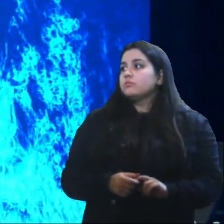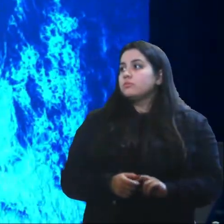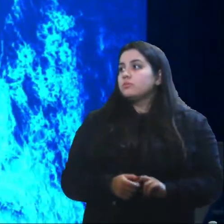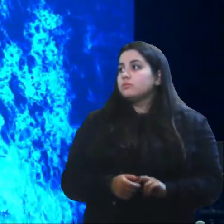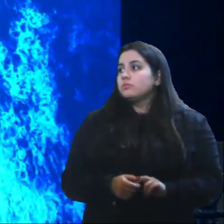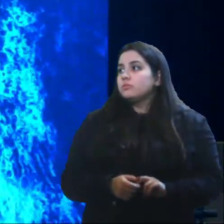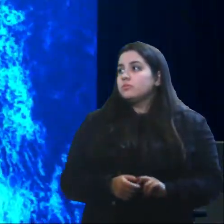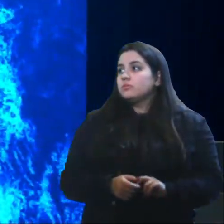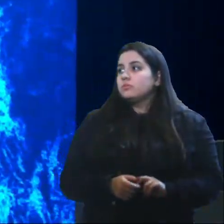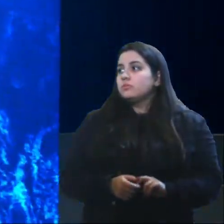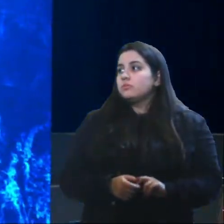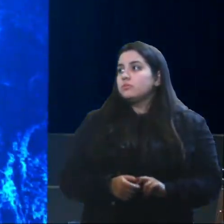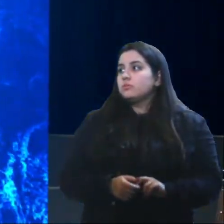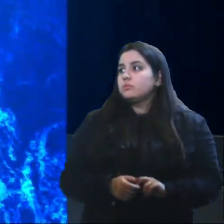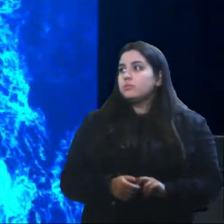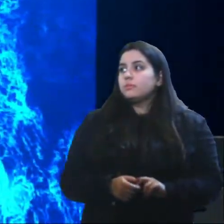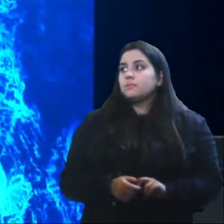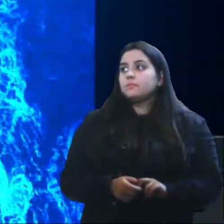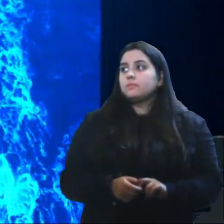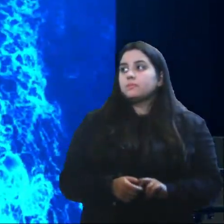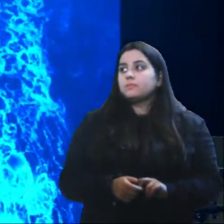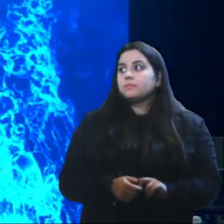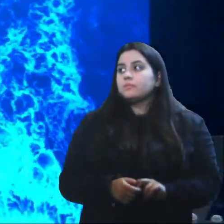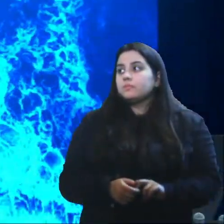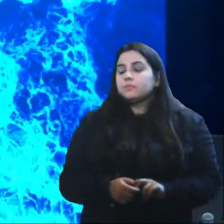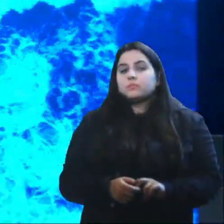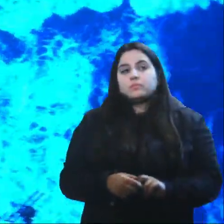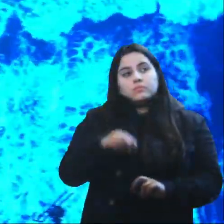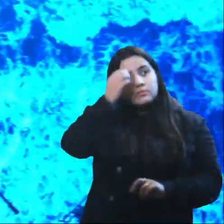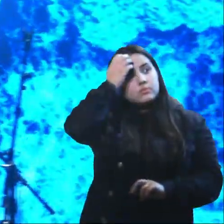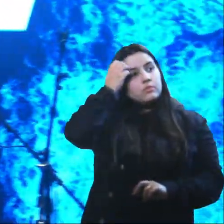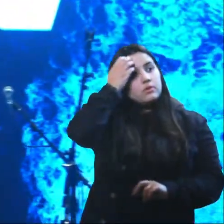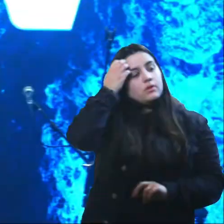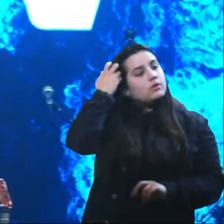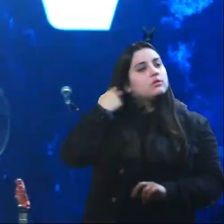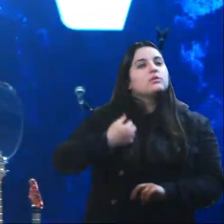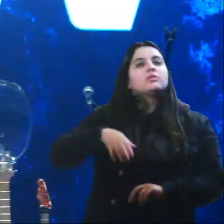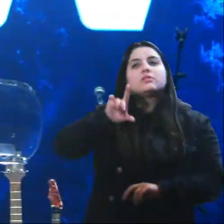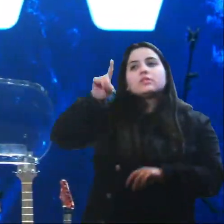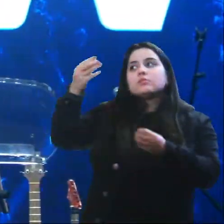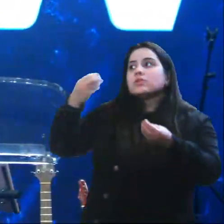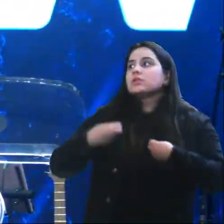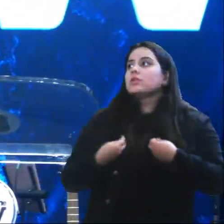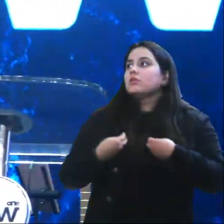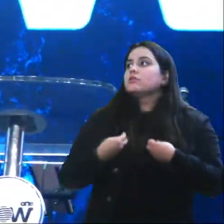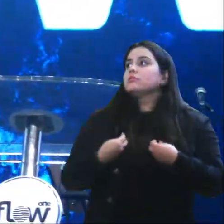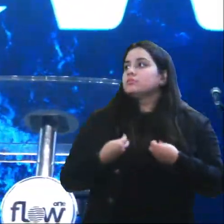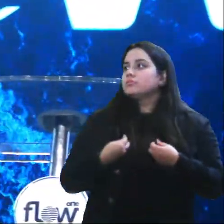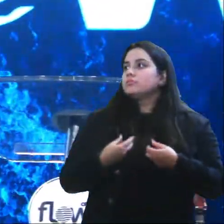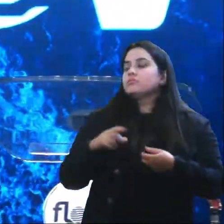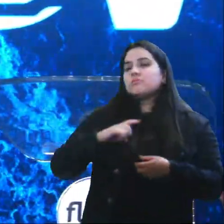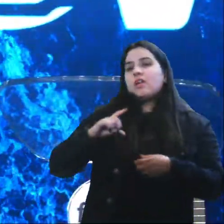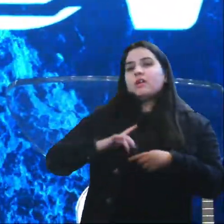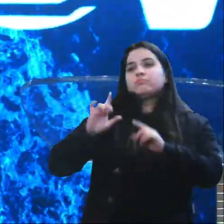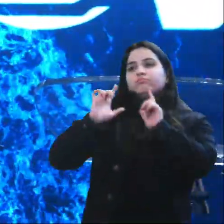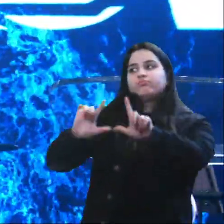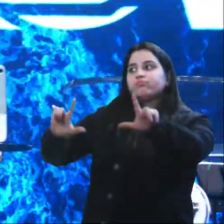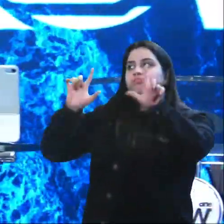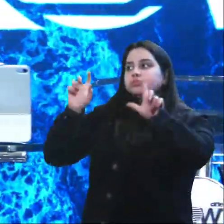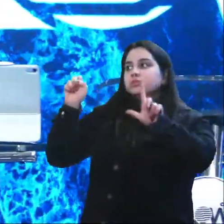Faz tempo que eu não falo, mas Deus nos deu uma palavra, está aqui, estampada, toda